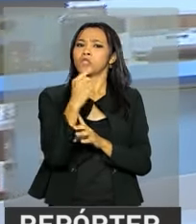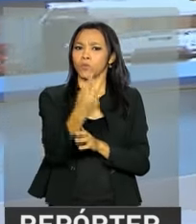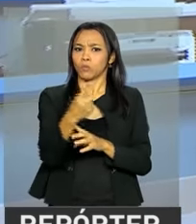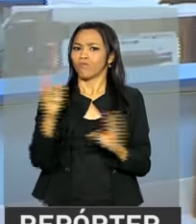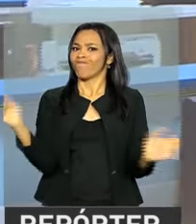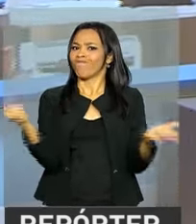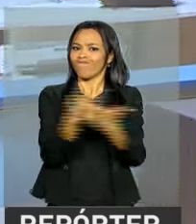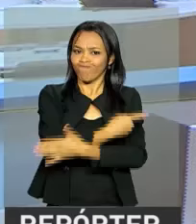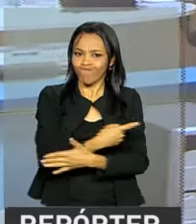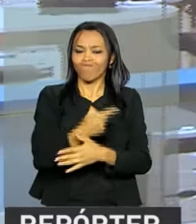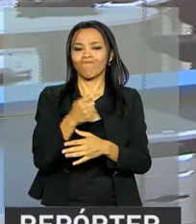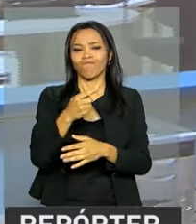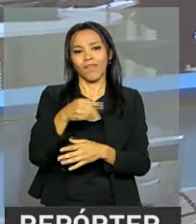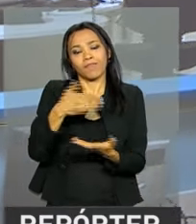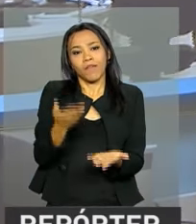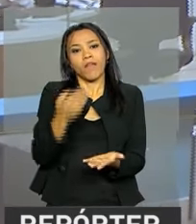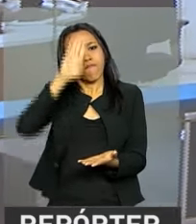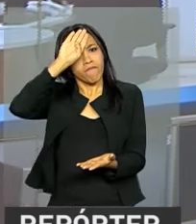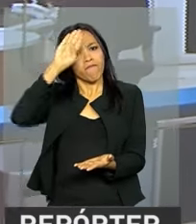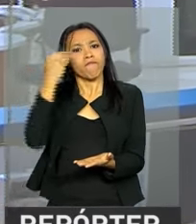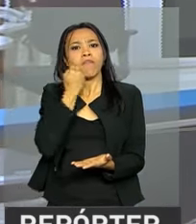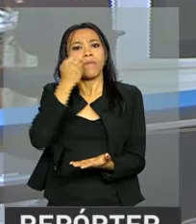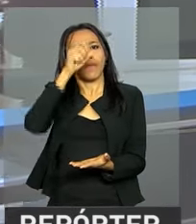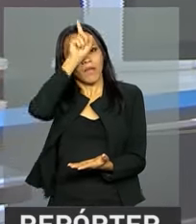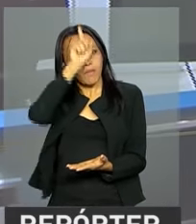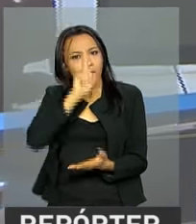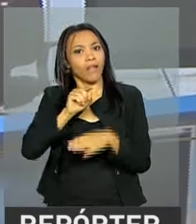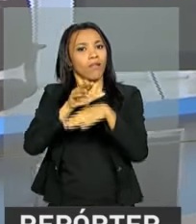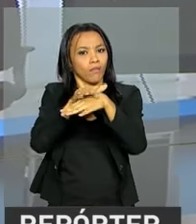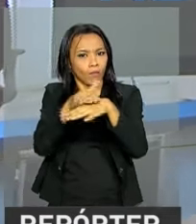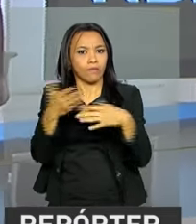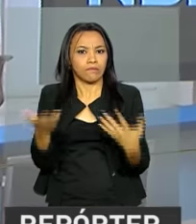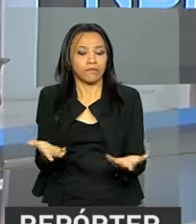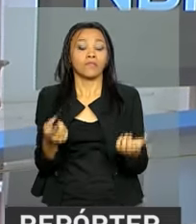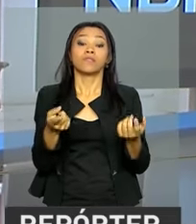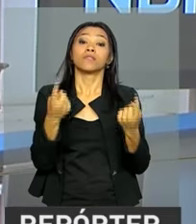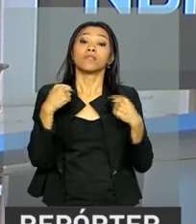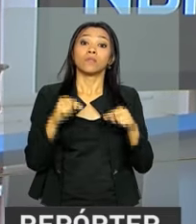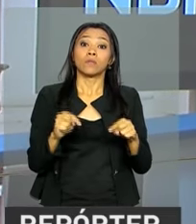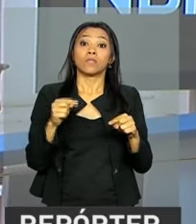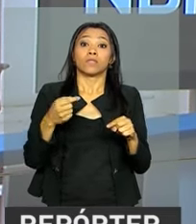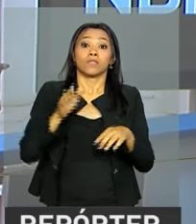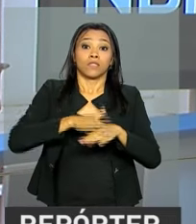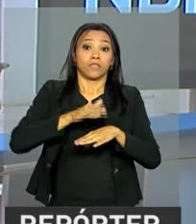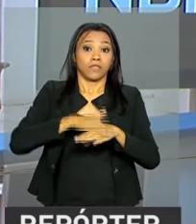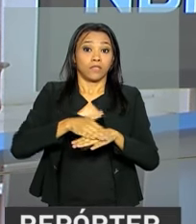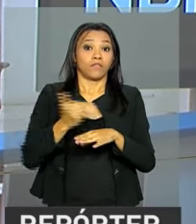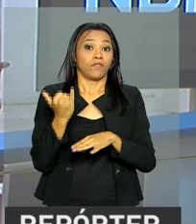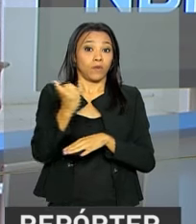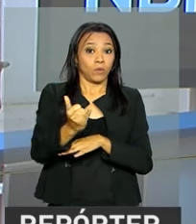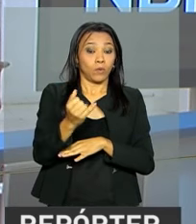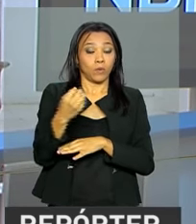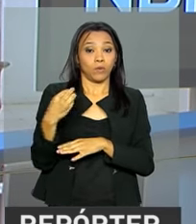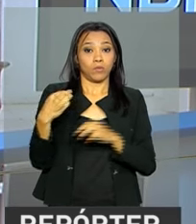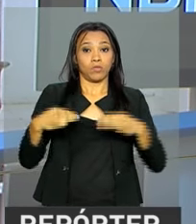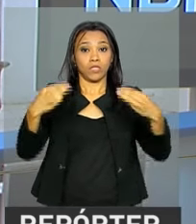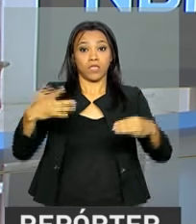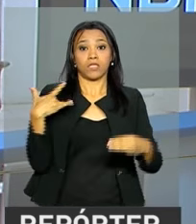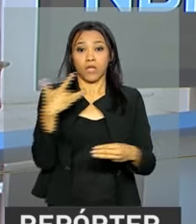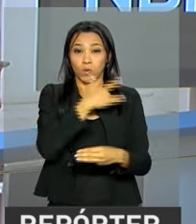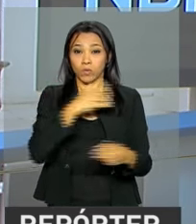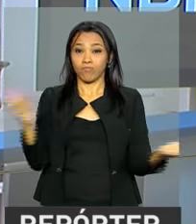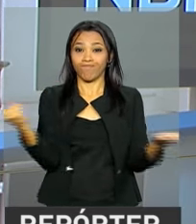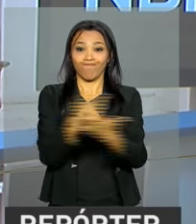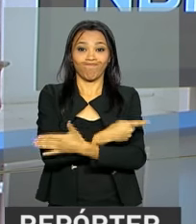foram registrados até esta segunda feira segundo o ministério da saúde foram confirmadas 34 mortes